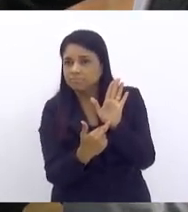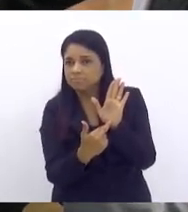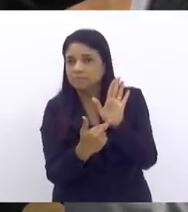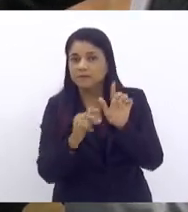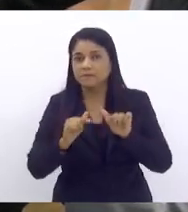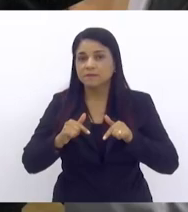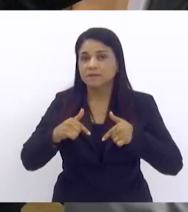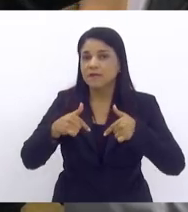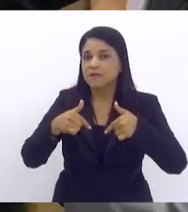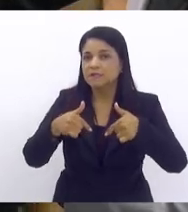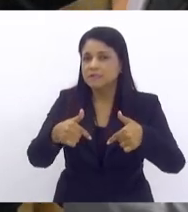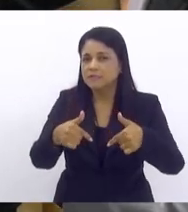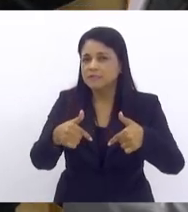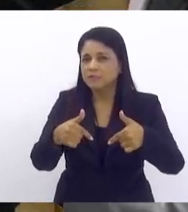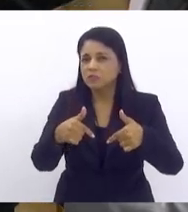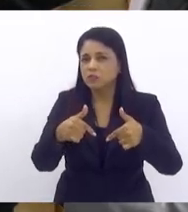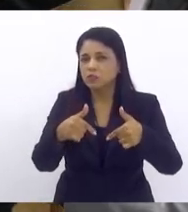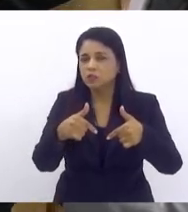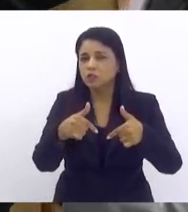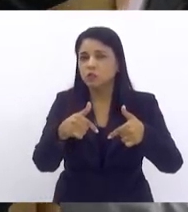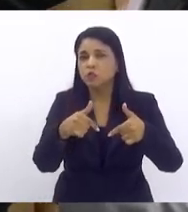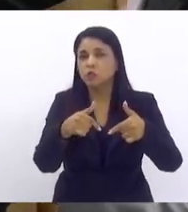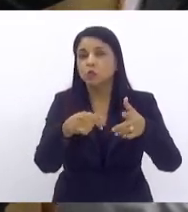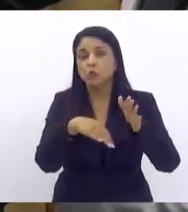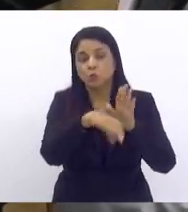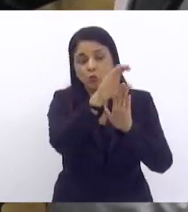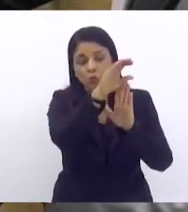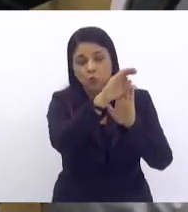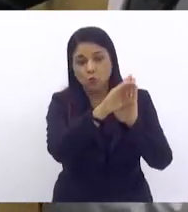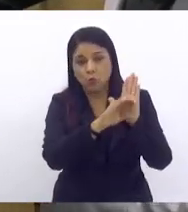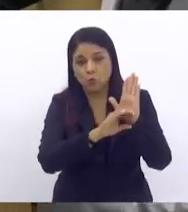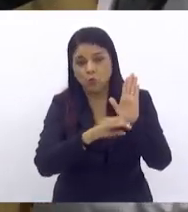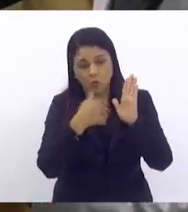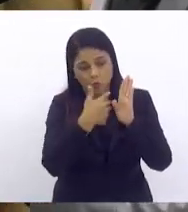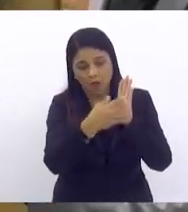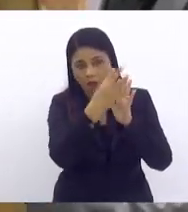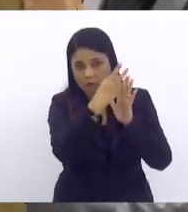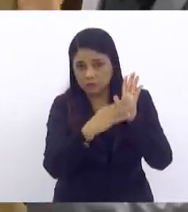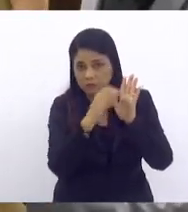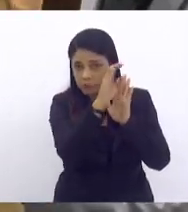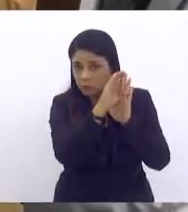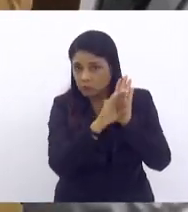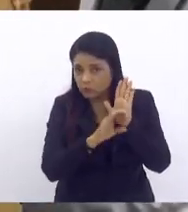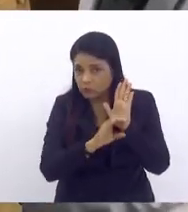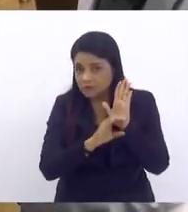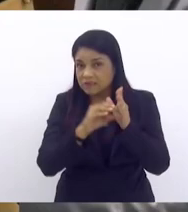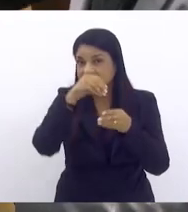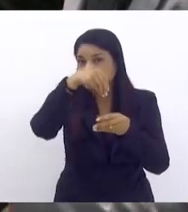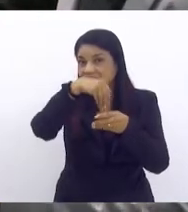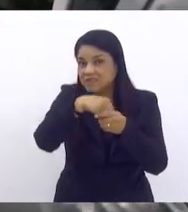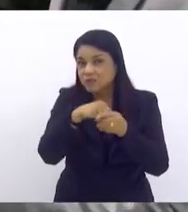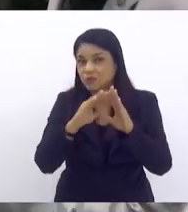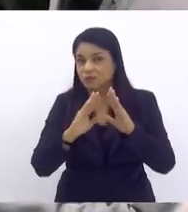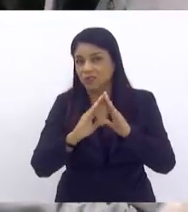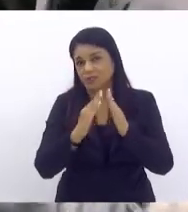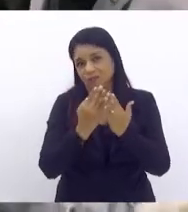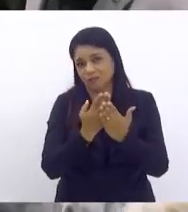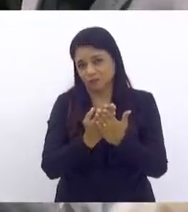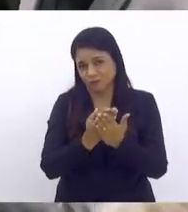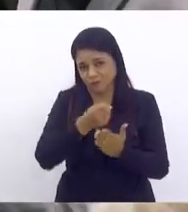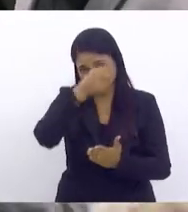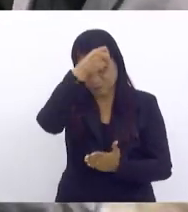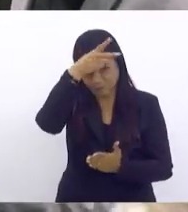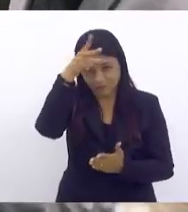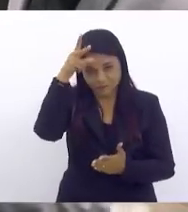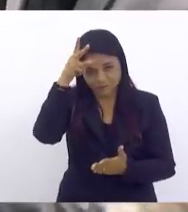ações extracurriculares no ambiente das escolas municipais do Rio de Janeiro. É uma farra do boi com